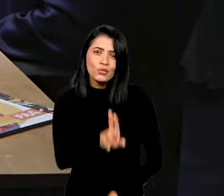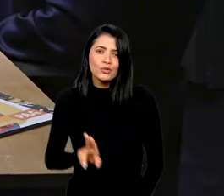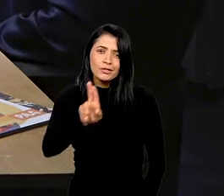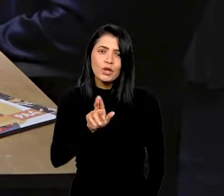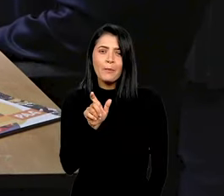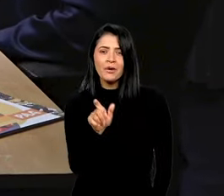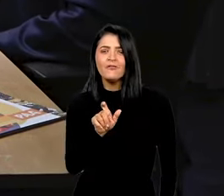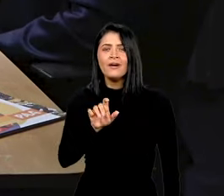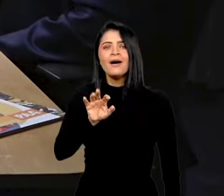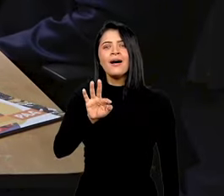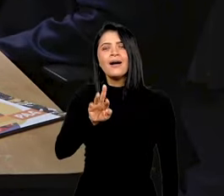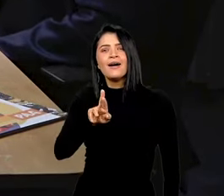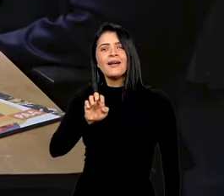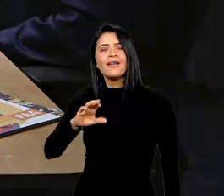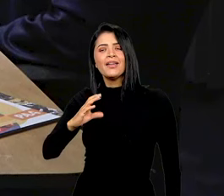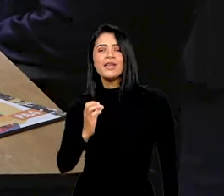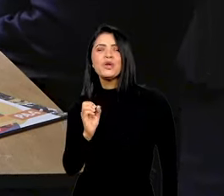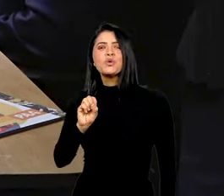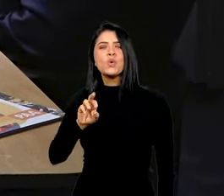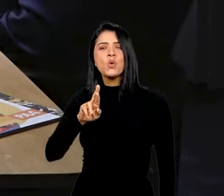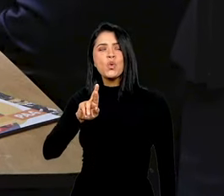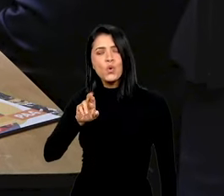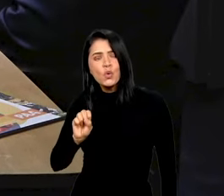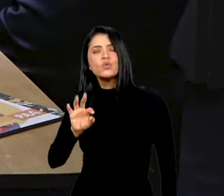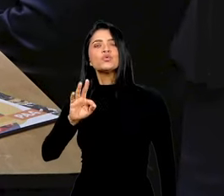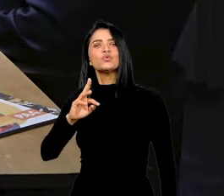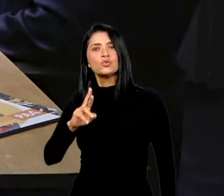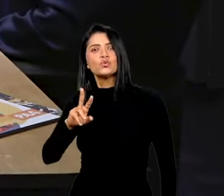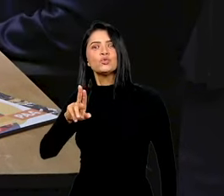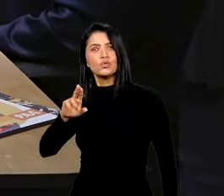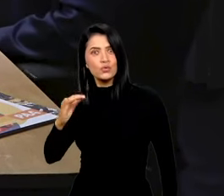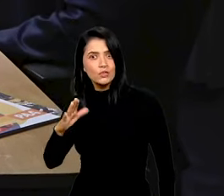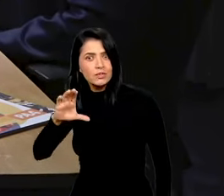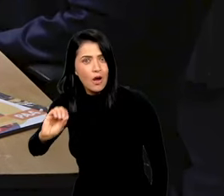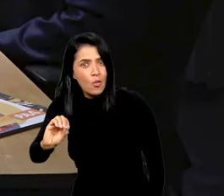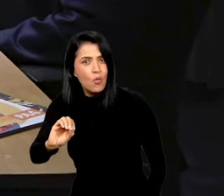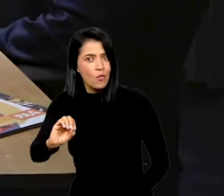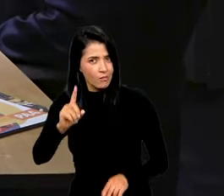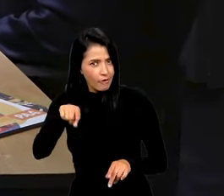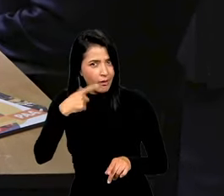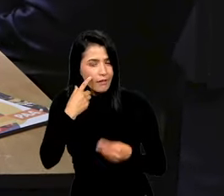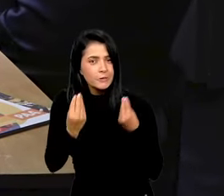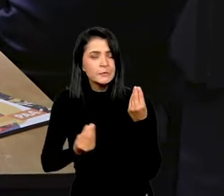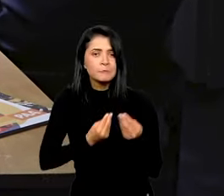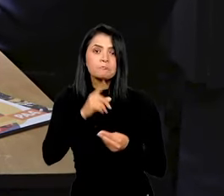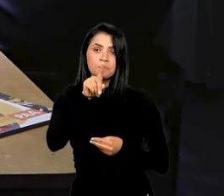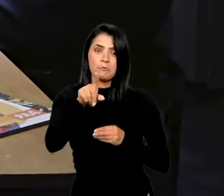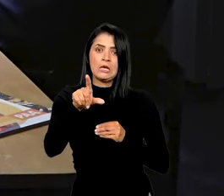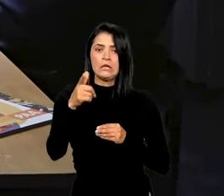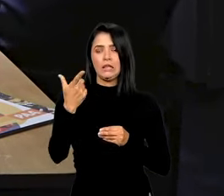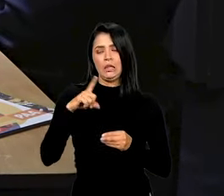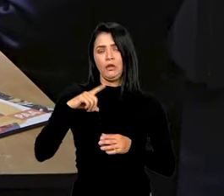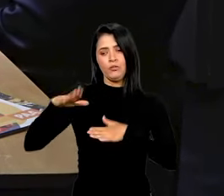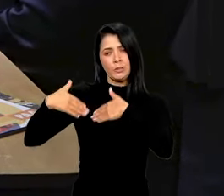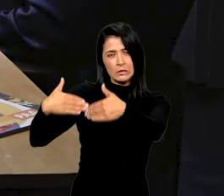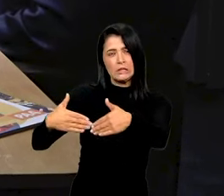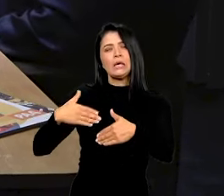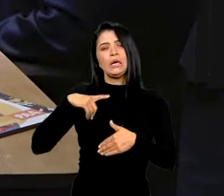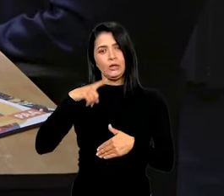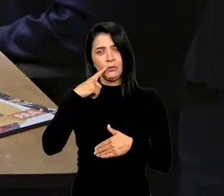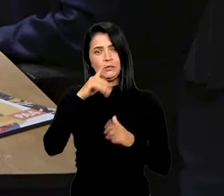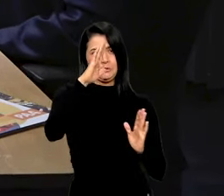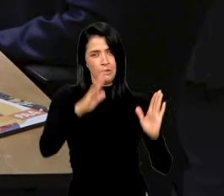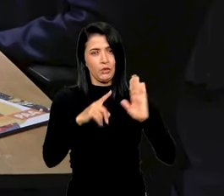SUAS? Houve um processo a partir de 2017 e acentuado nesse período mencionado